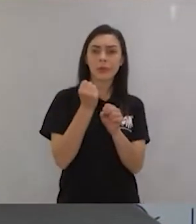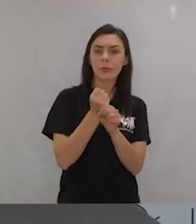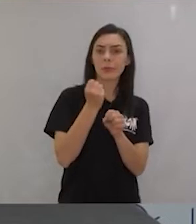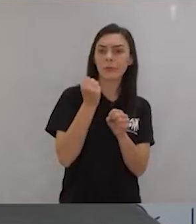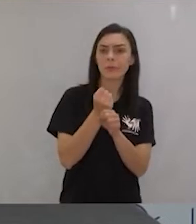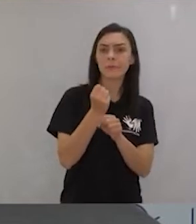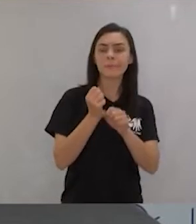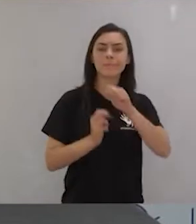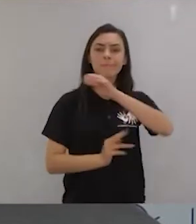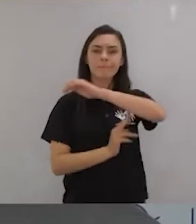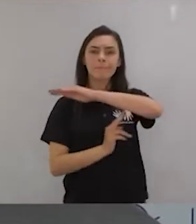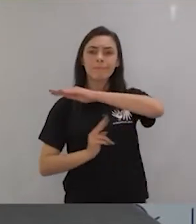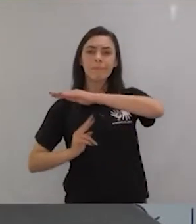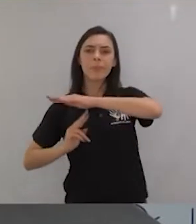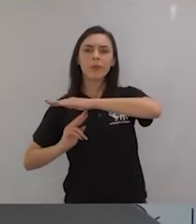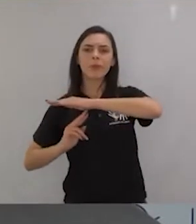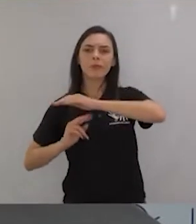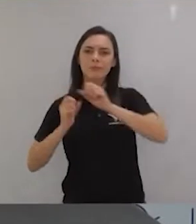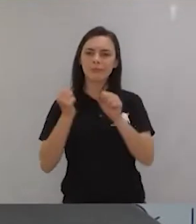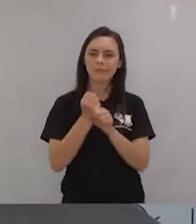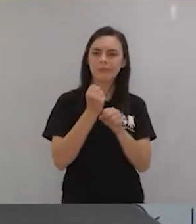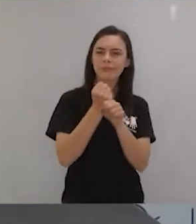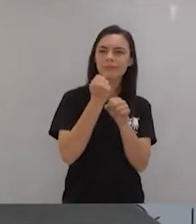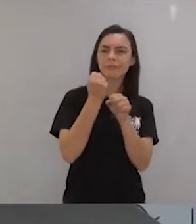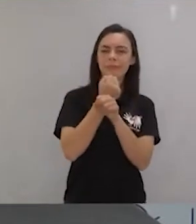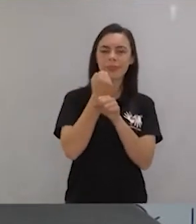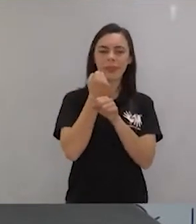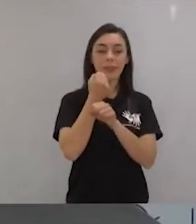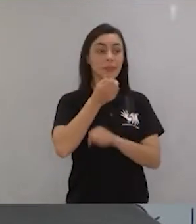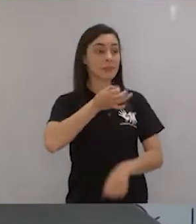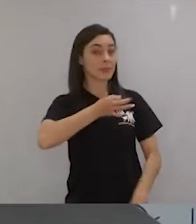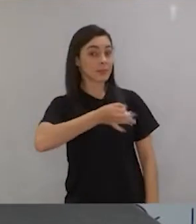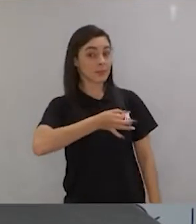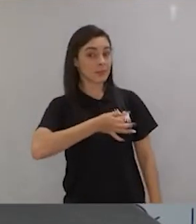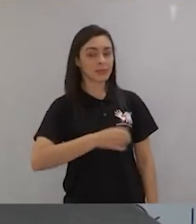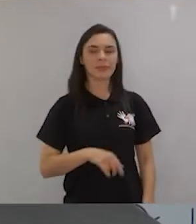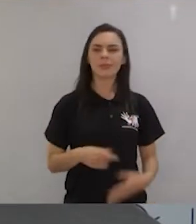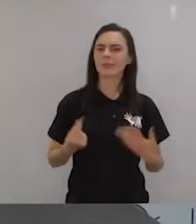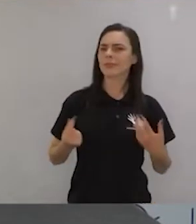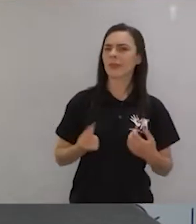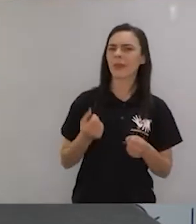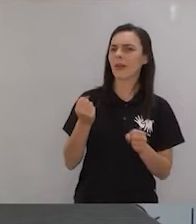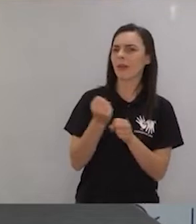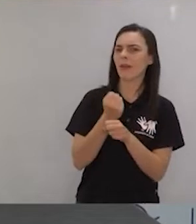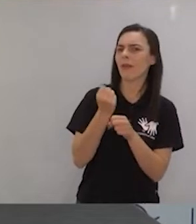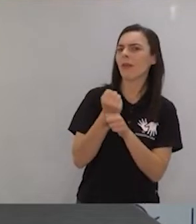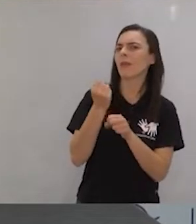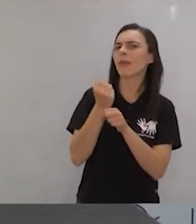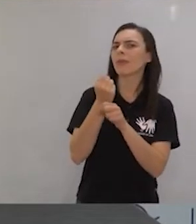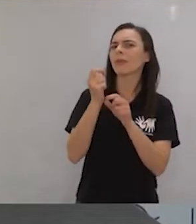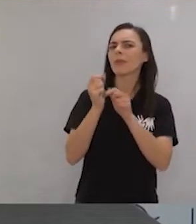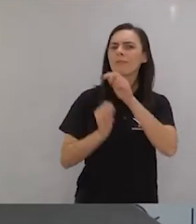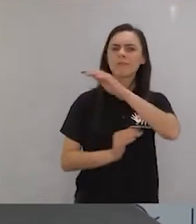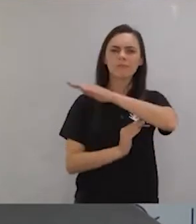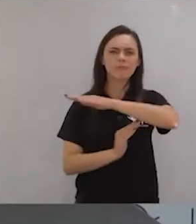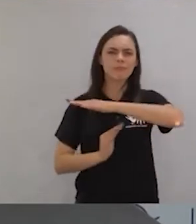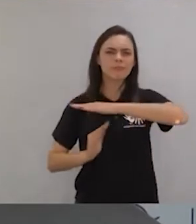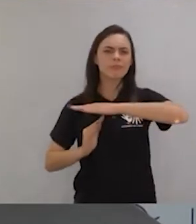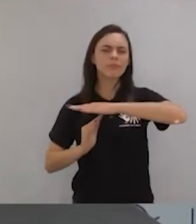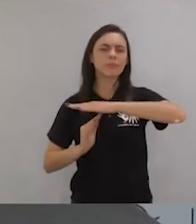Podemos construir pontes. Isso mesmo. Então nós temos que construir o quê? O